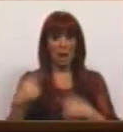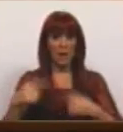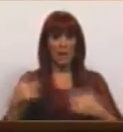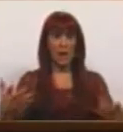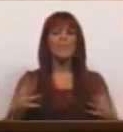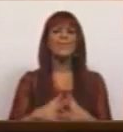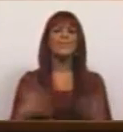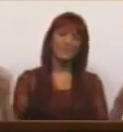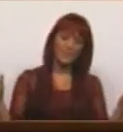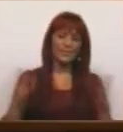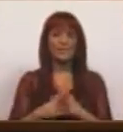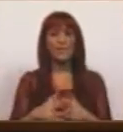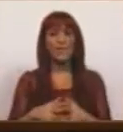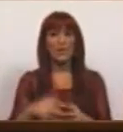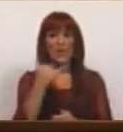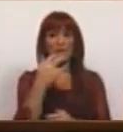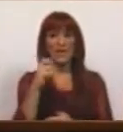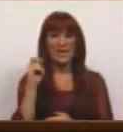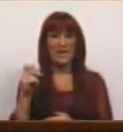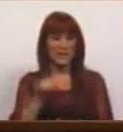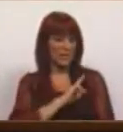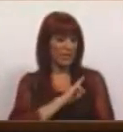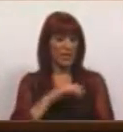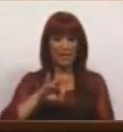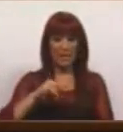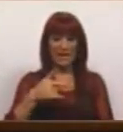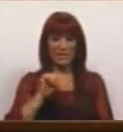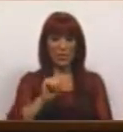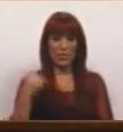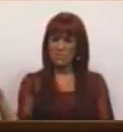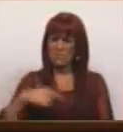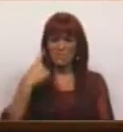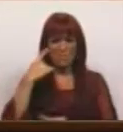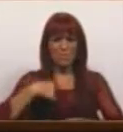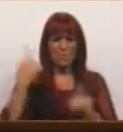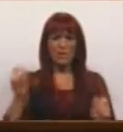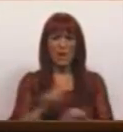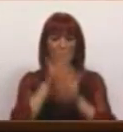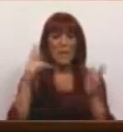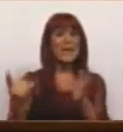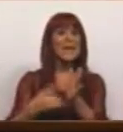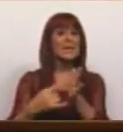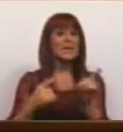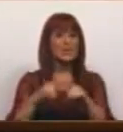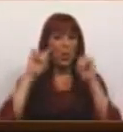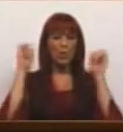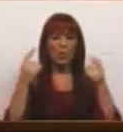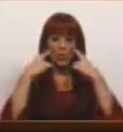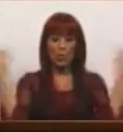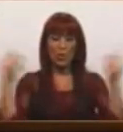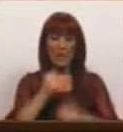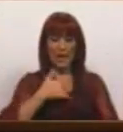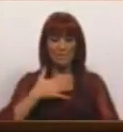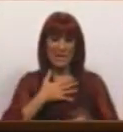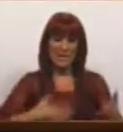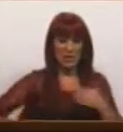substanciais. Ou seja, os 23 anos de privatização da PT vieram demonstrar claramente a necessidade do controle público desta